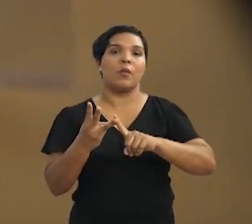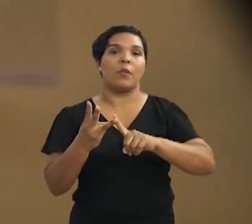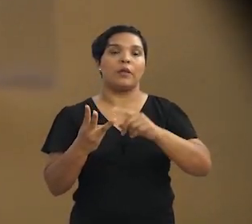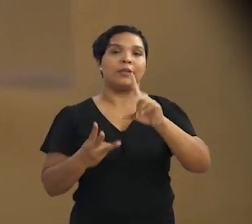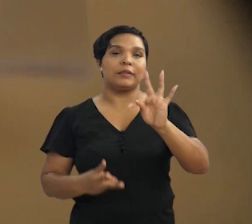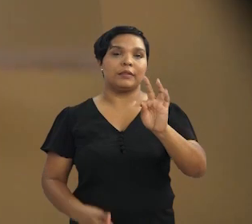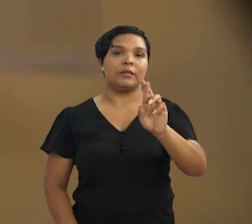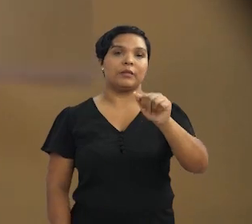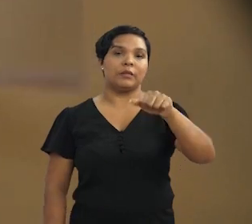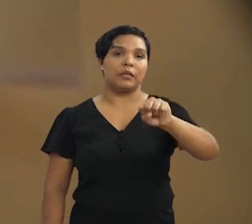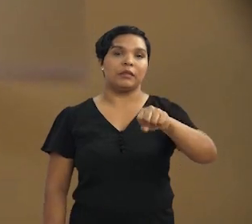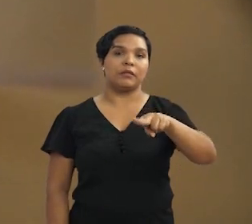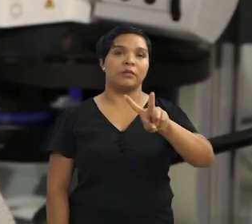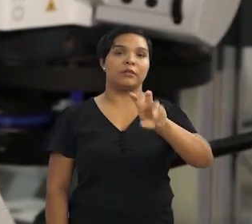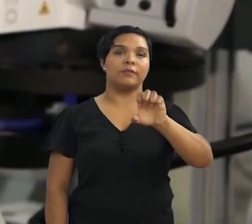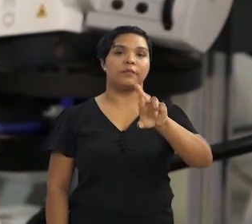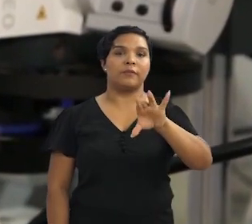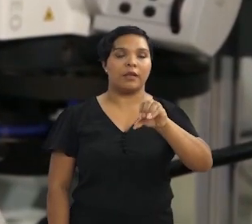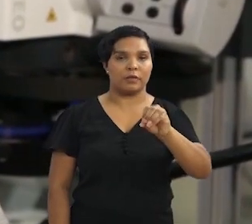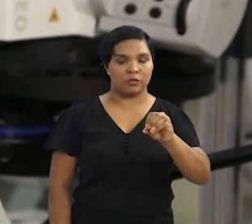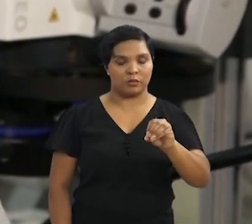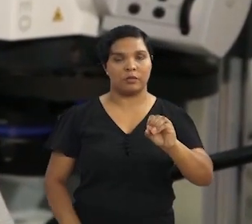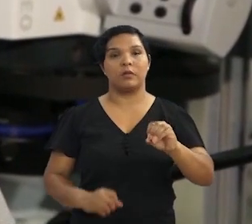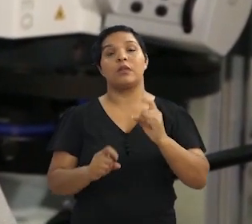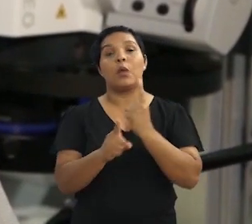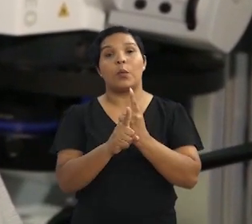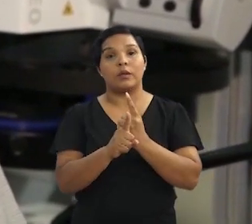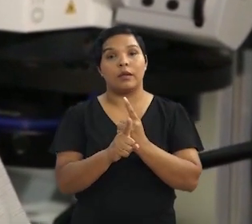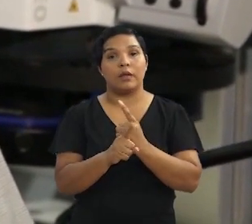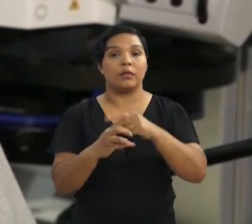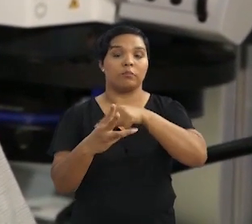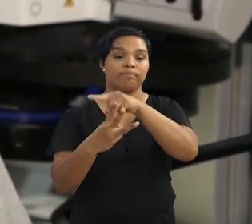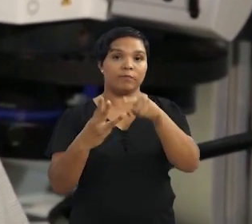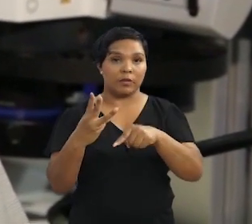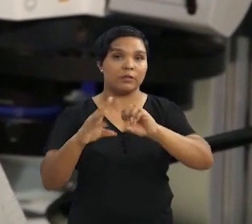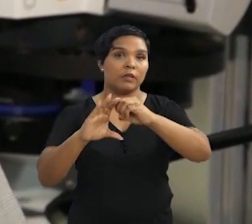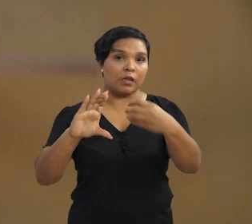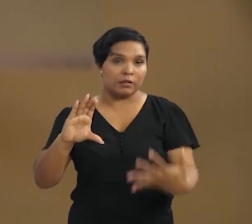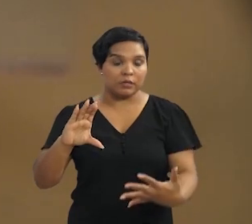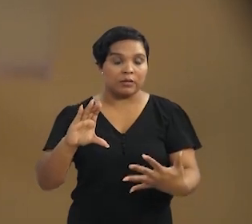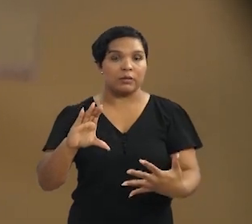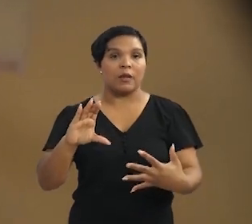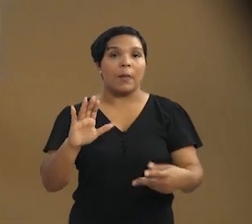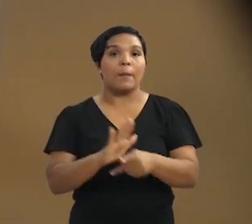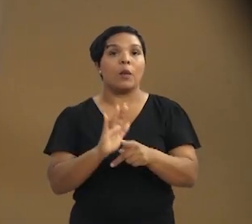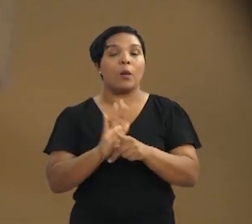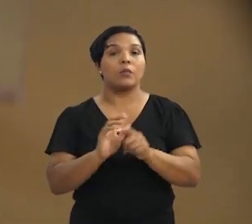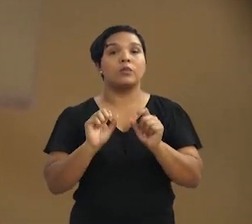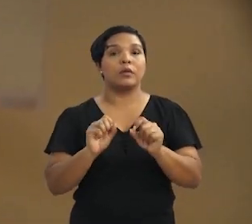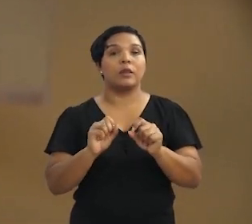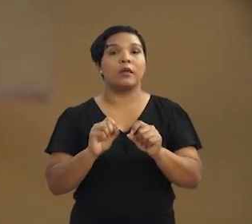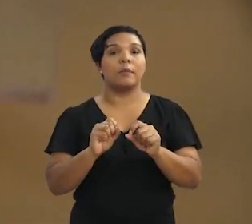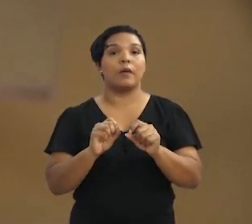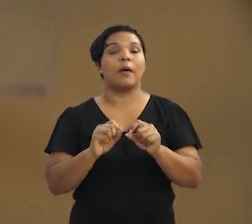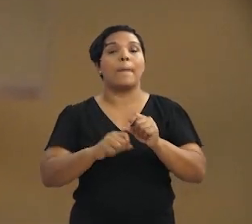processo transverso na parte anterior da vértebra. Todas as características que eu comentei da présiga apófice e do processo transverso servem